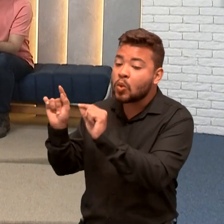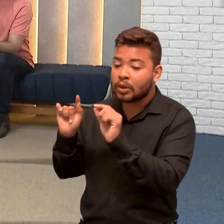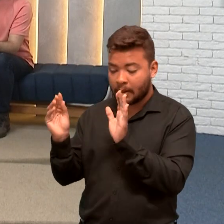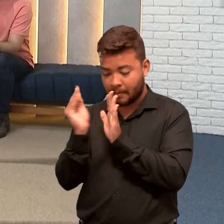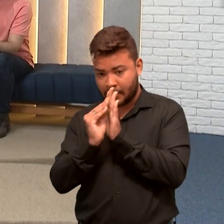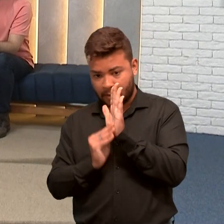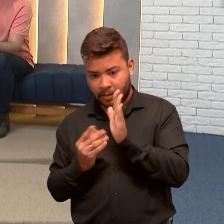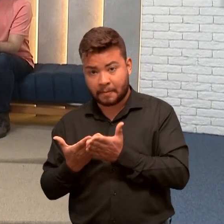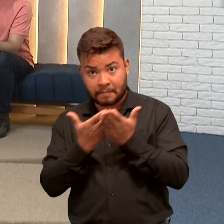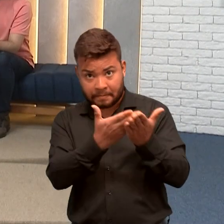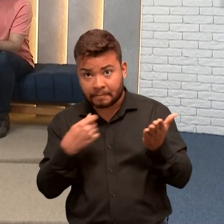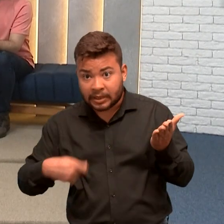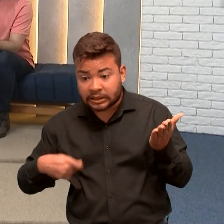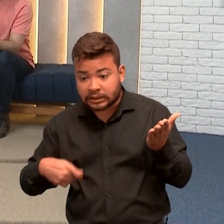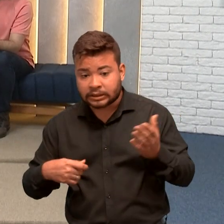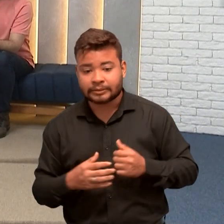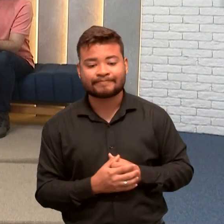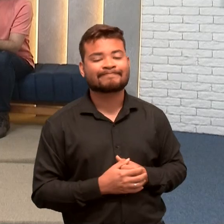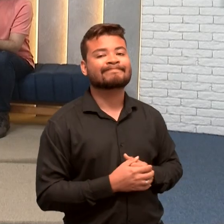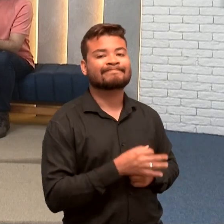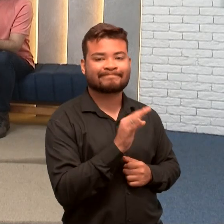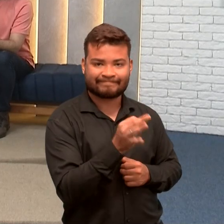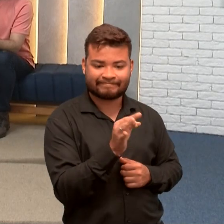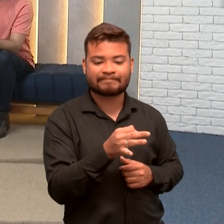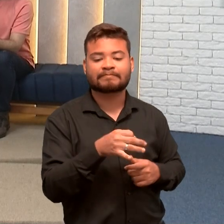esses pesquisados? Nossa, claro, Cássia, isso é